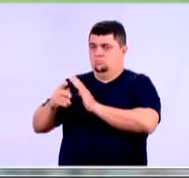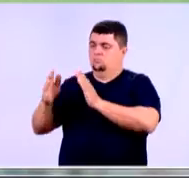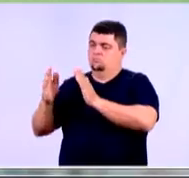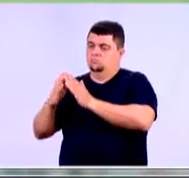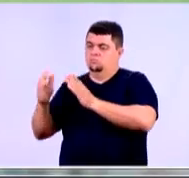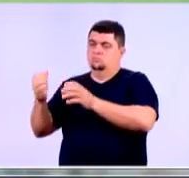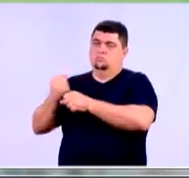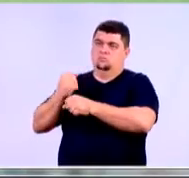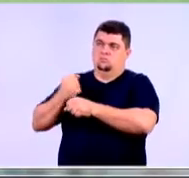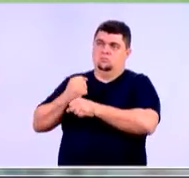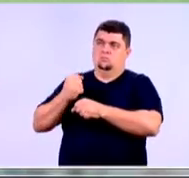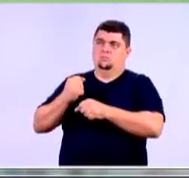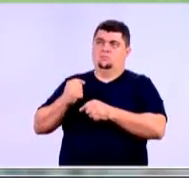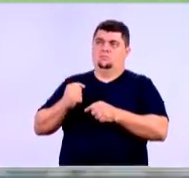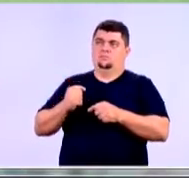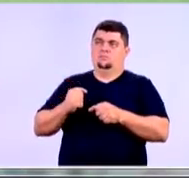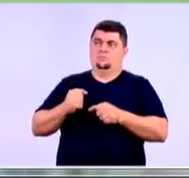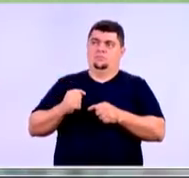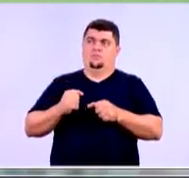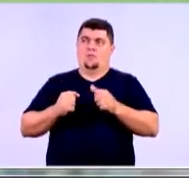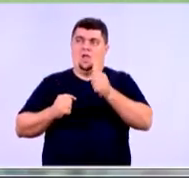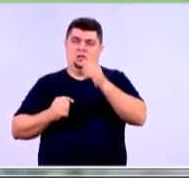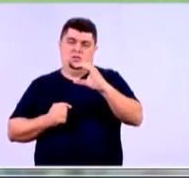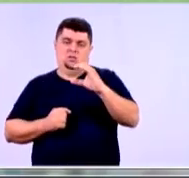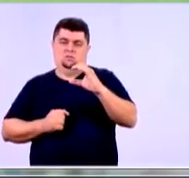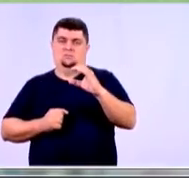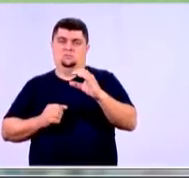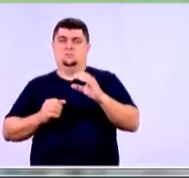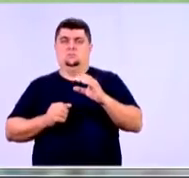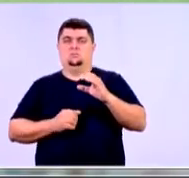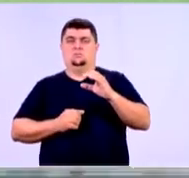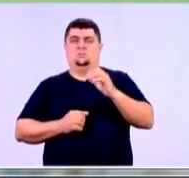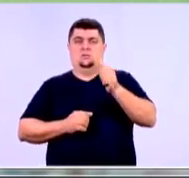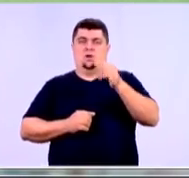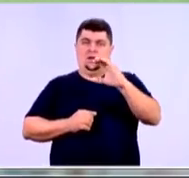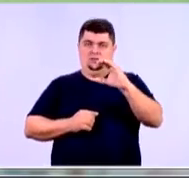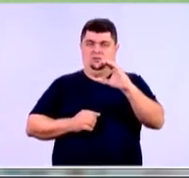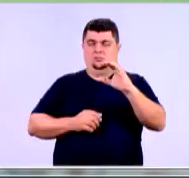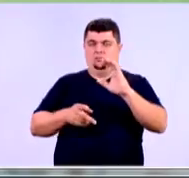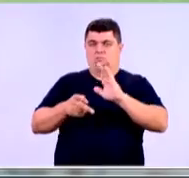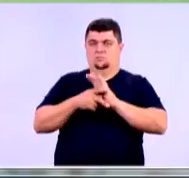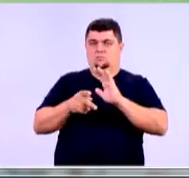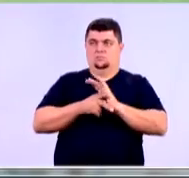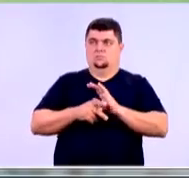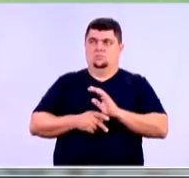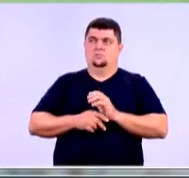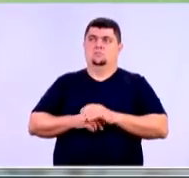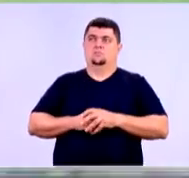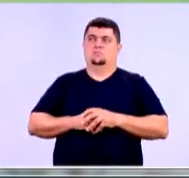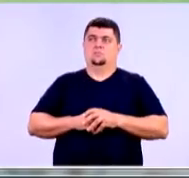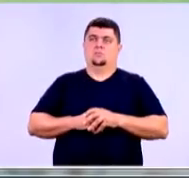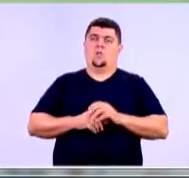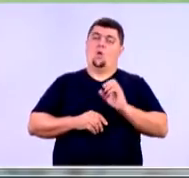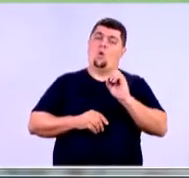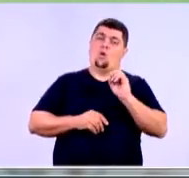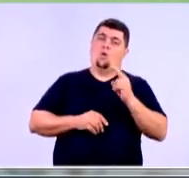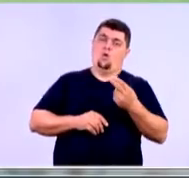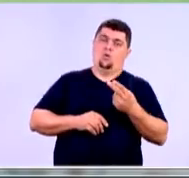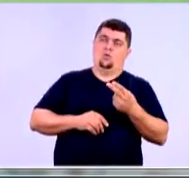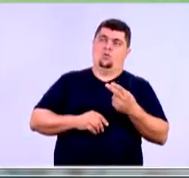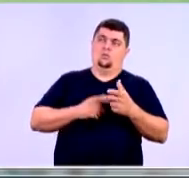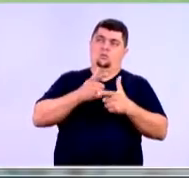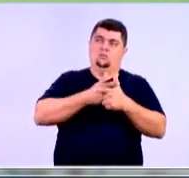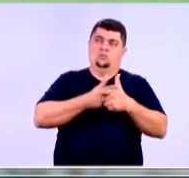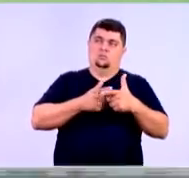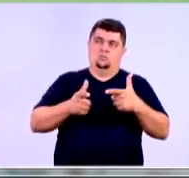que aqui no nosso slide está expresso por AC. Esse AC aparece aqui, gente, ó, AC, ativo circulante,